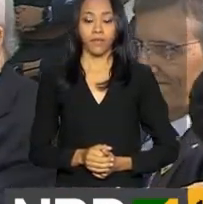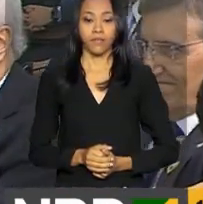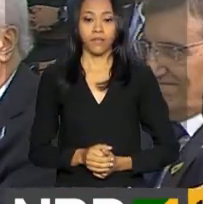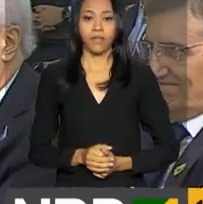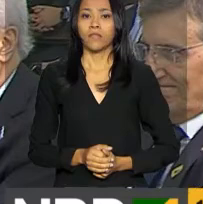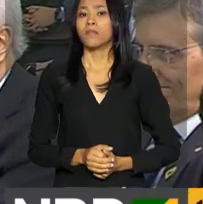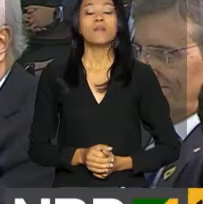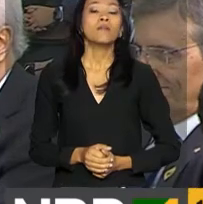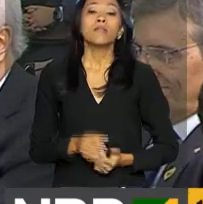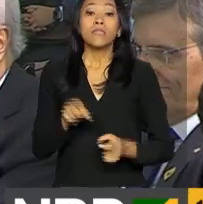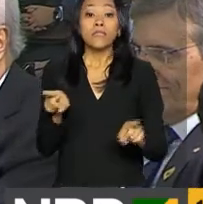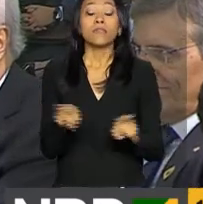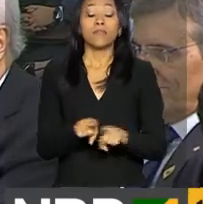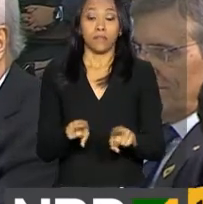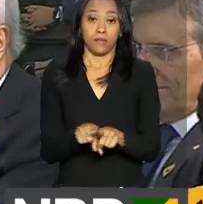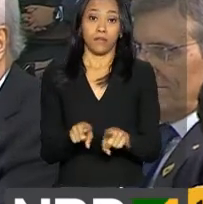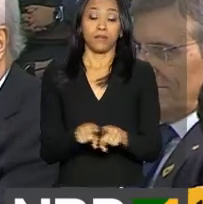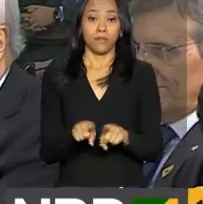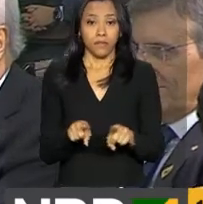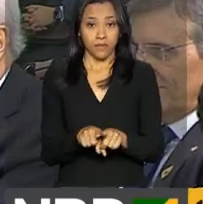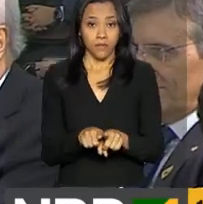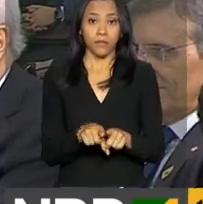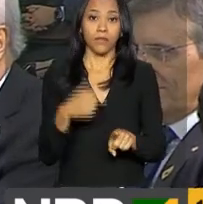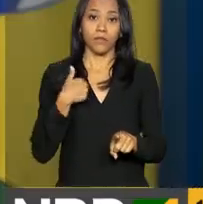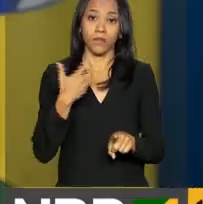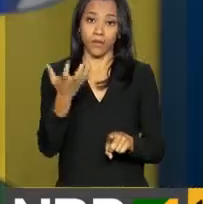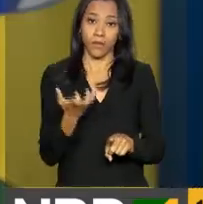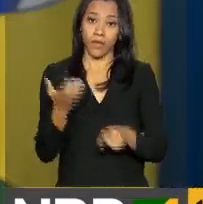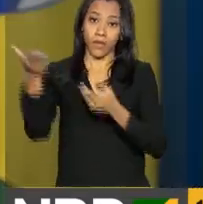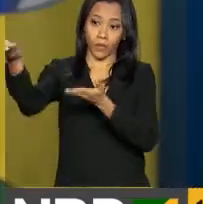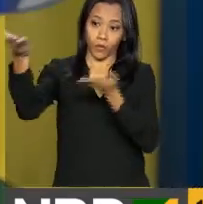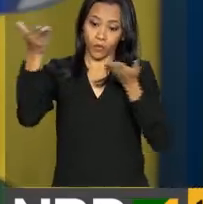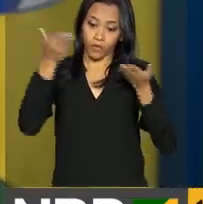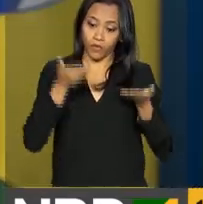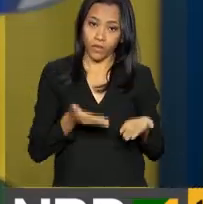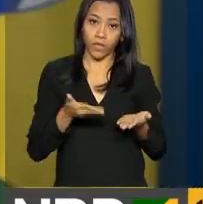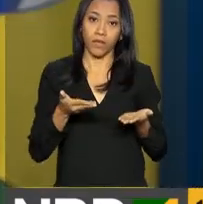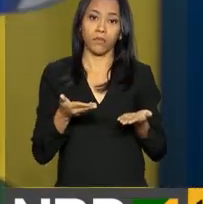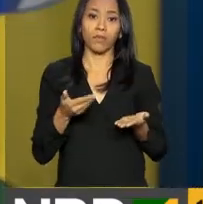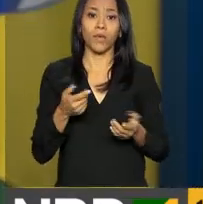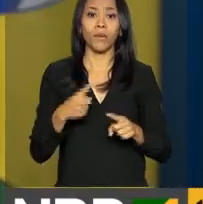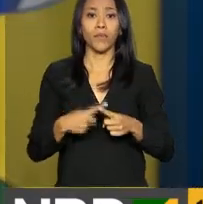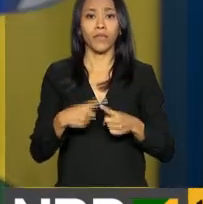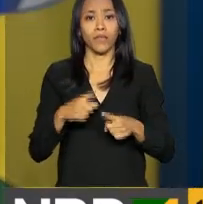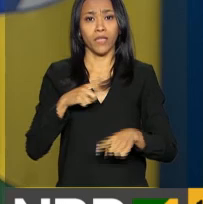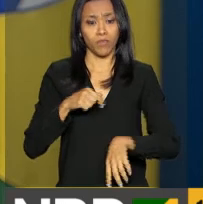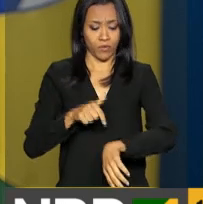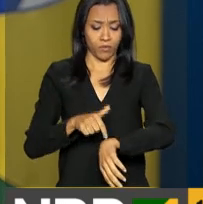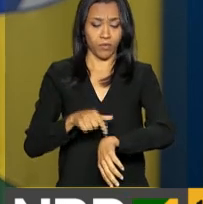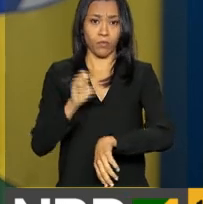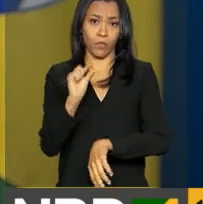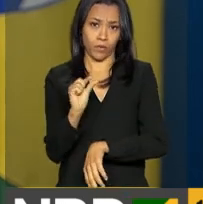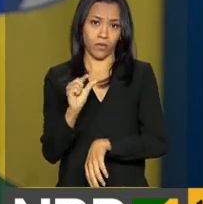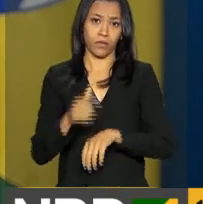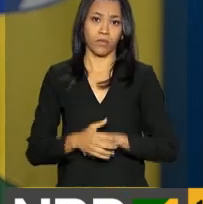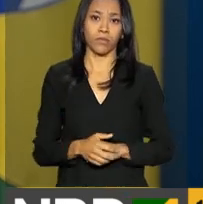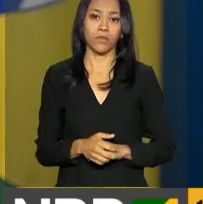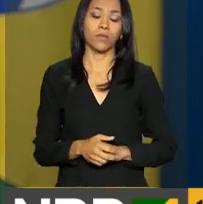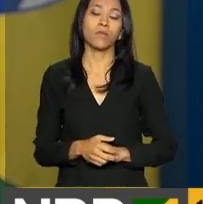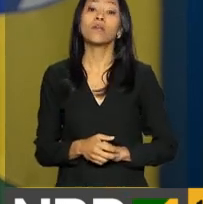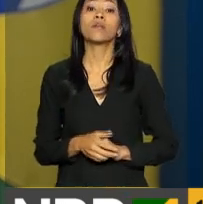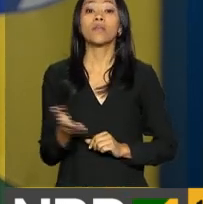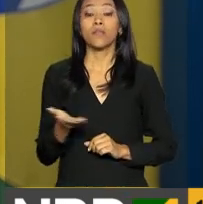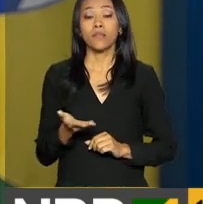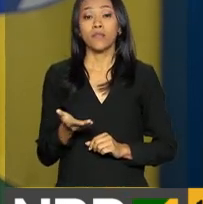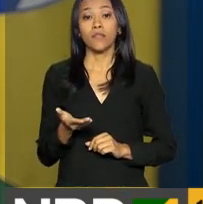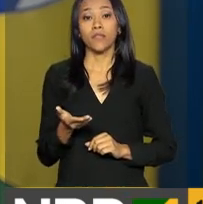Ao mesmo tempo, eu quero convidar o Paulo. É que nós temos pouco tempo. Não sabemos, acho que vamos votar a Previdência